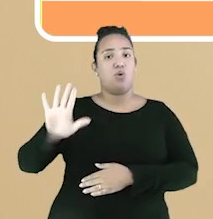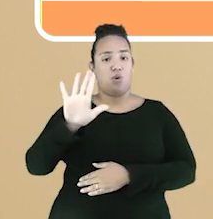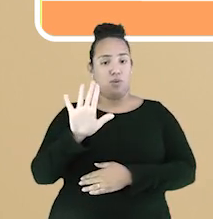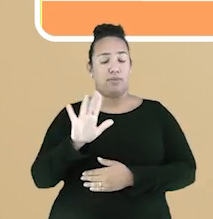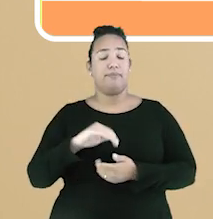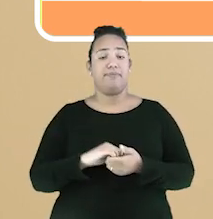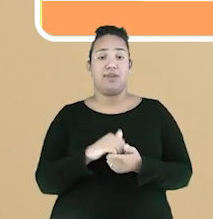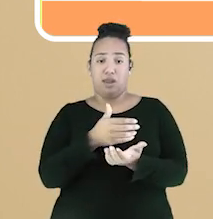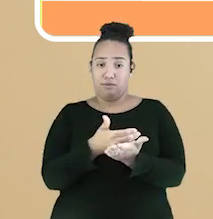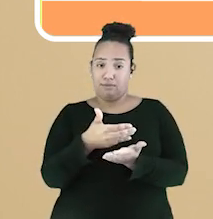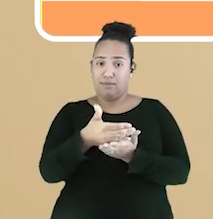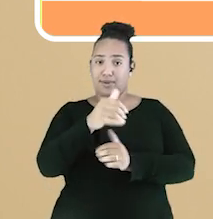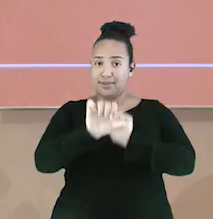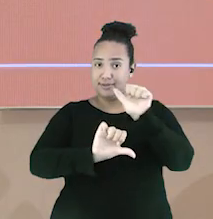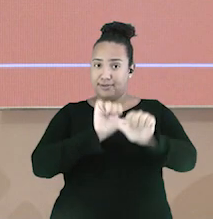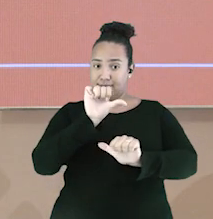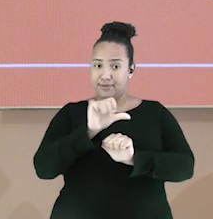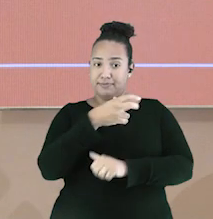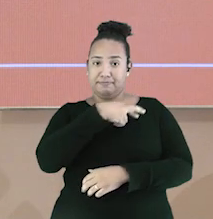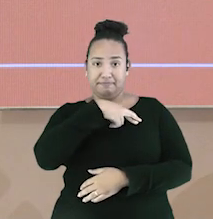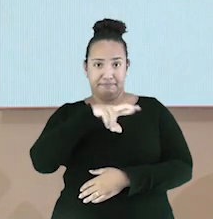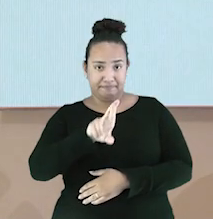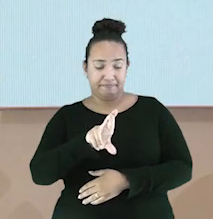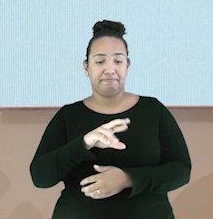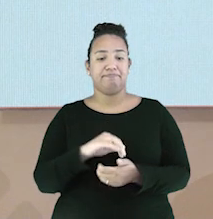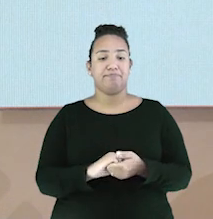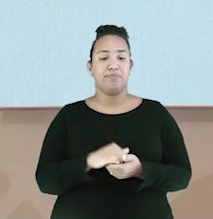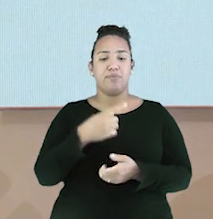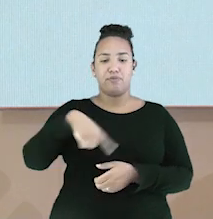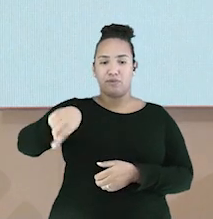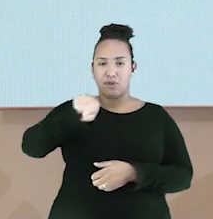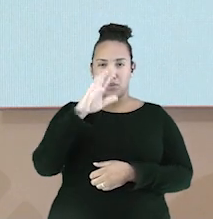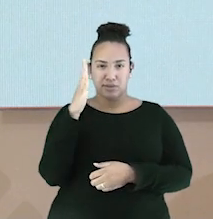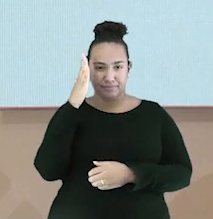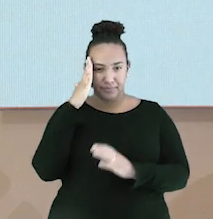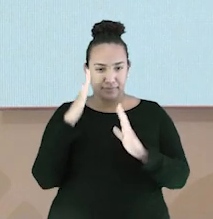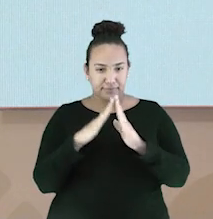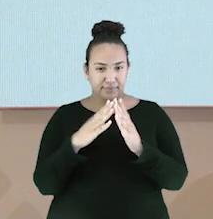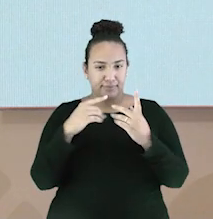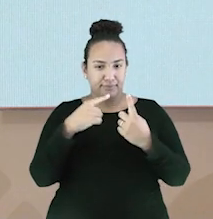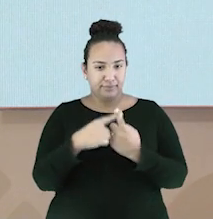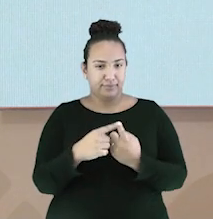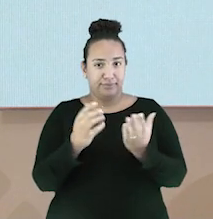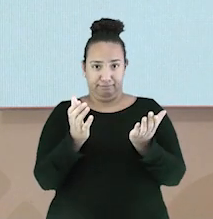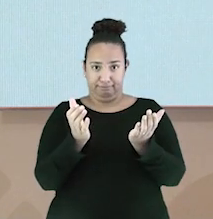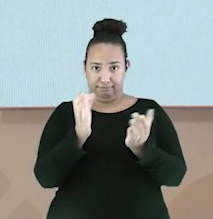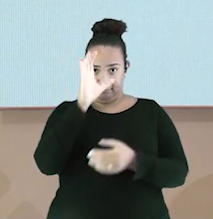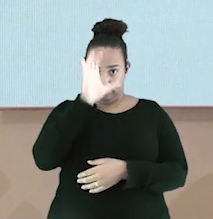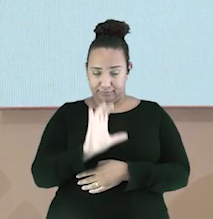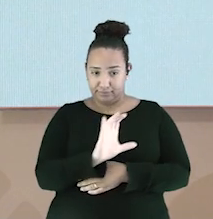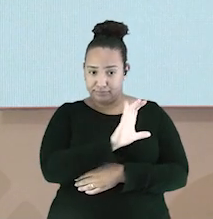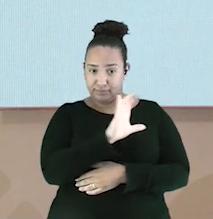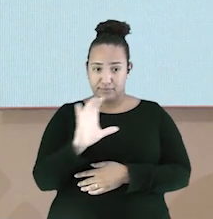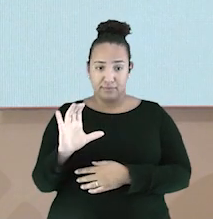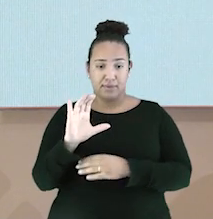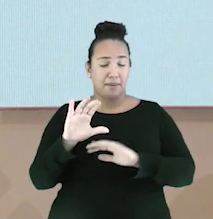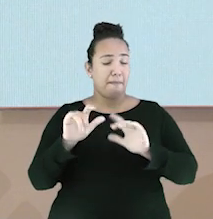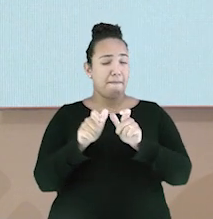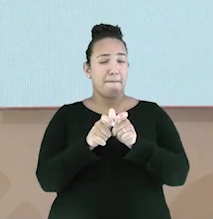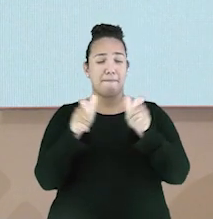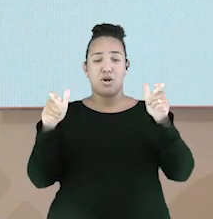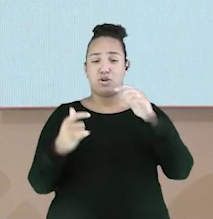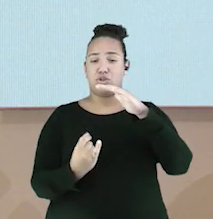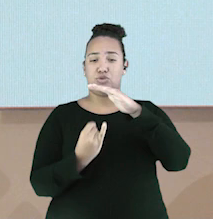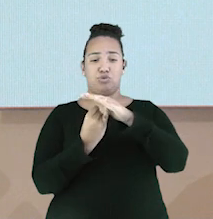a Reforma Protestante. Você sabia que a Igreja Católica é considerada uma das maiores instituições religiosas